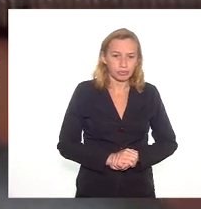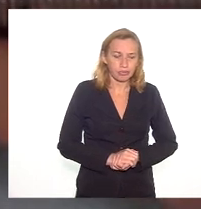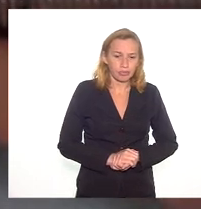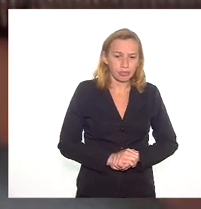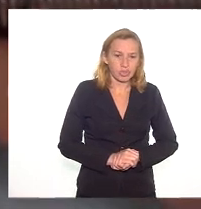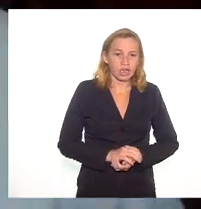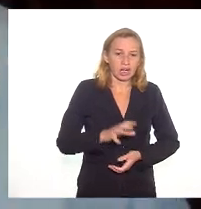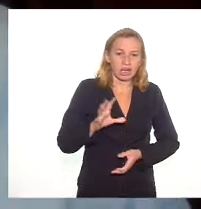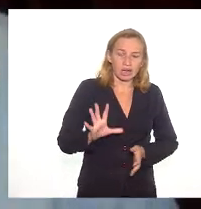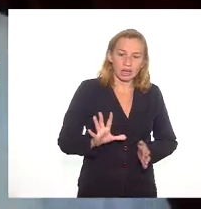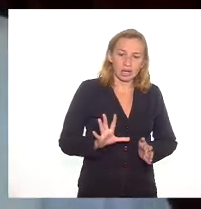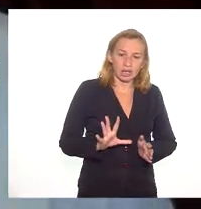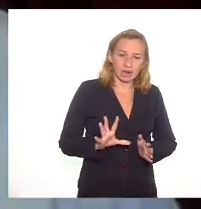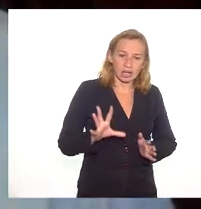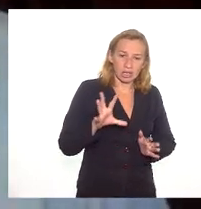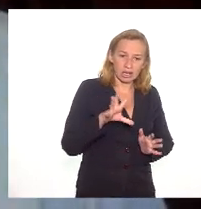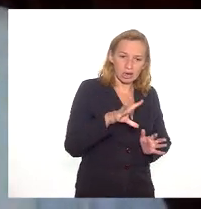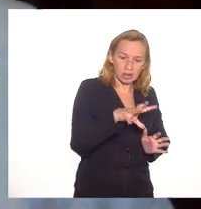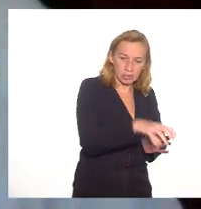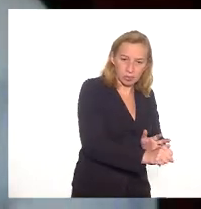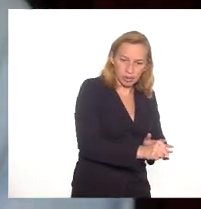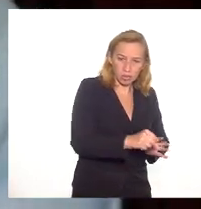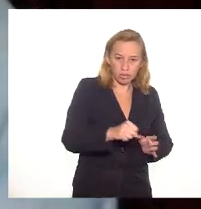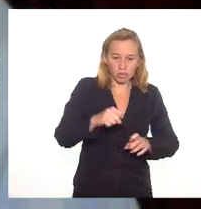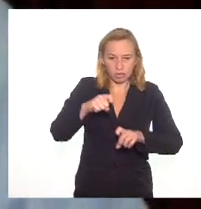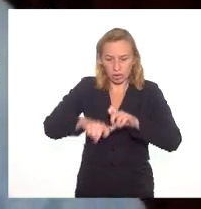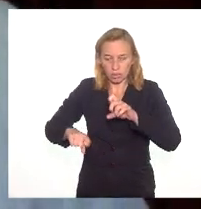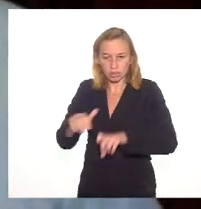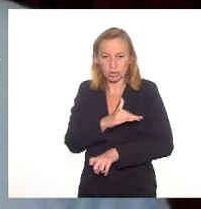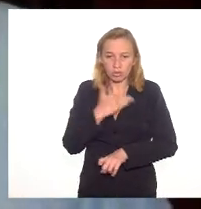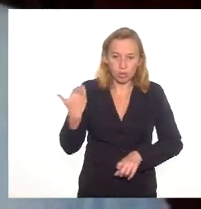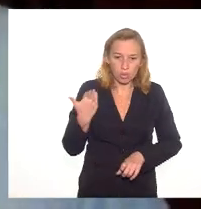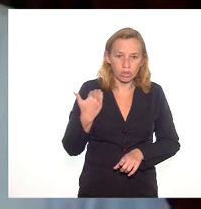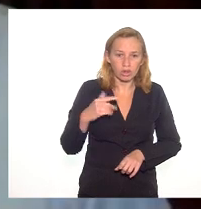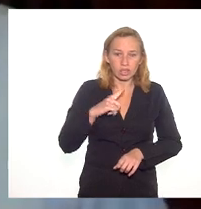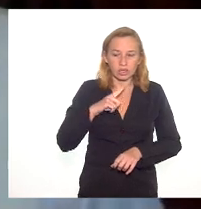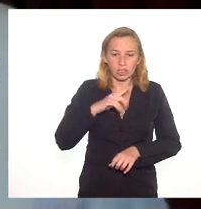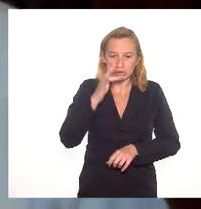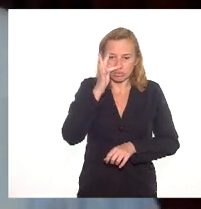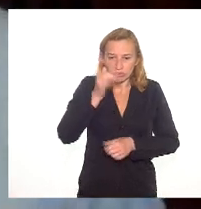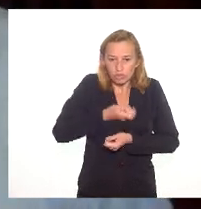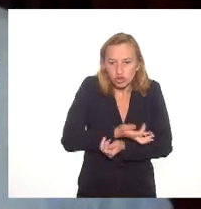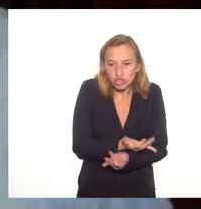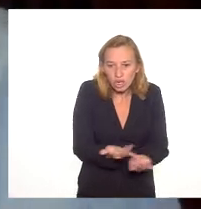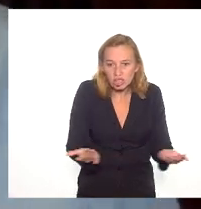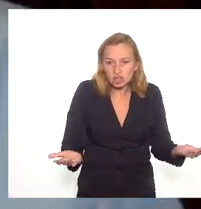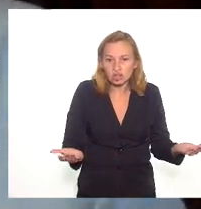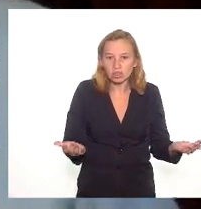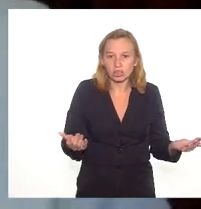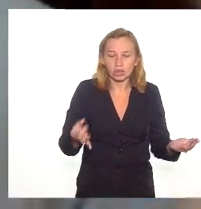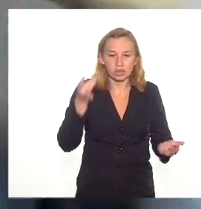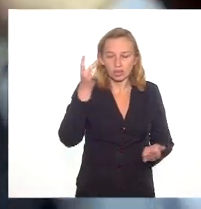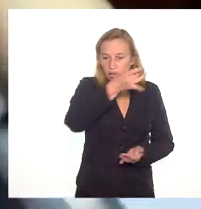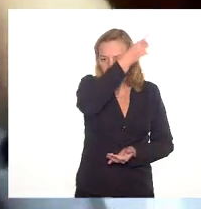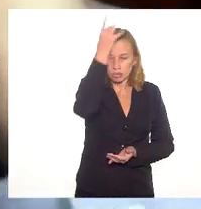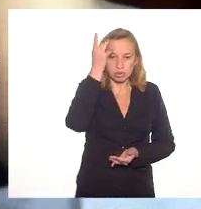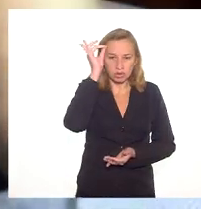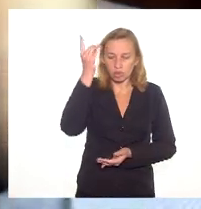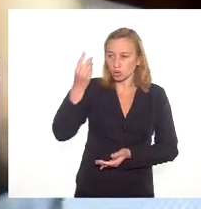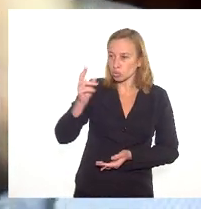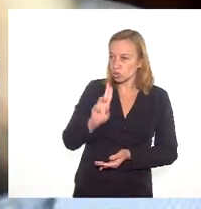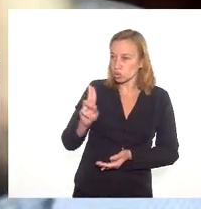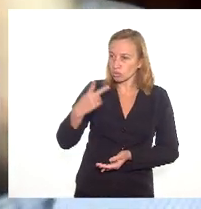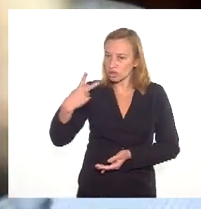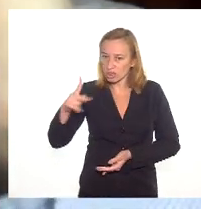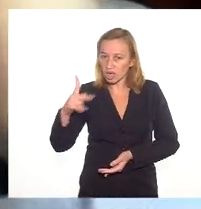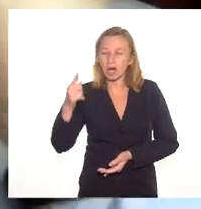Ela foi sequestrada, violentada e morta. Isso. Inclusive, há um jardim no Espírito Santo com o nome dela. E eu acho que vale, viu,